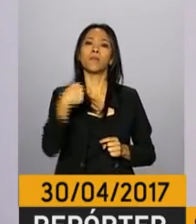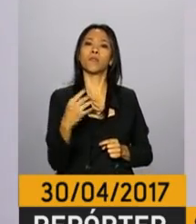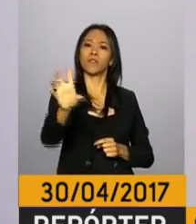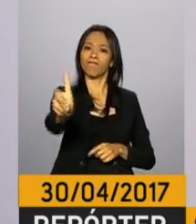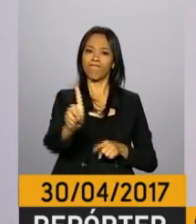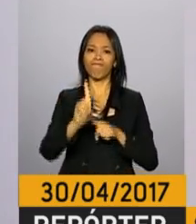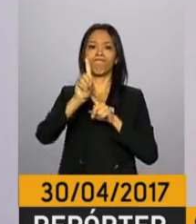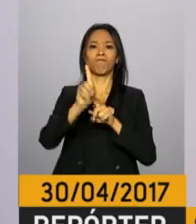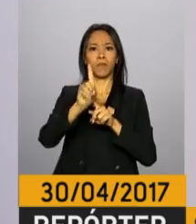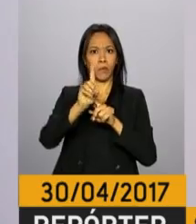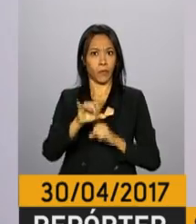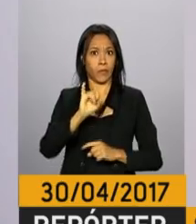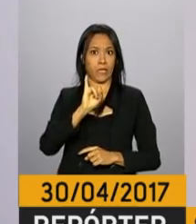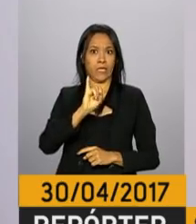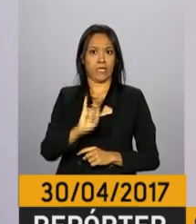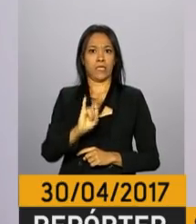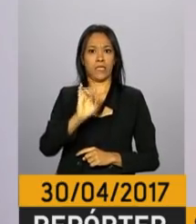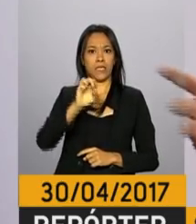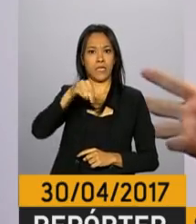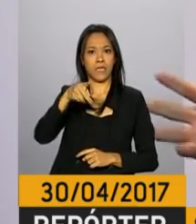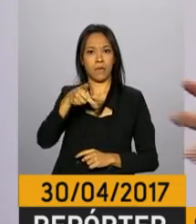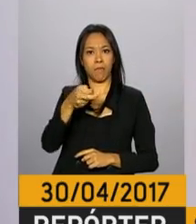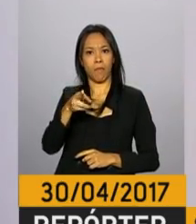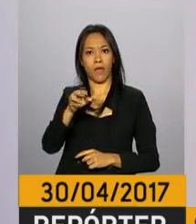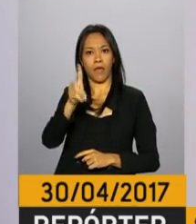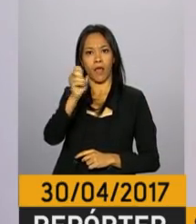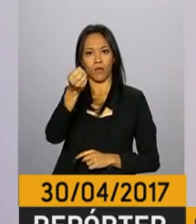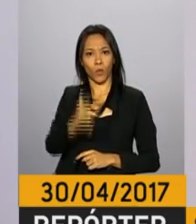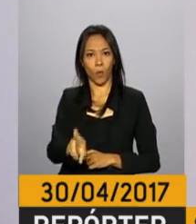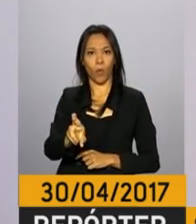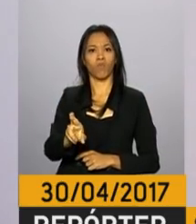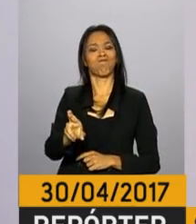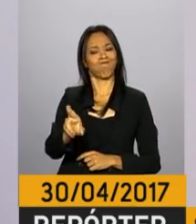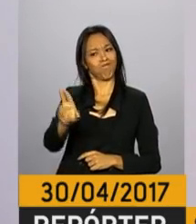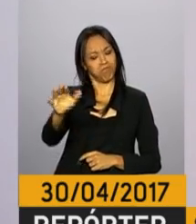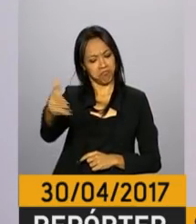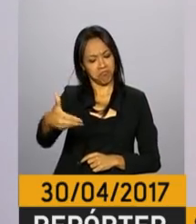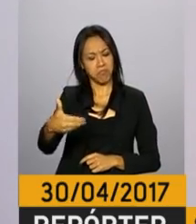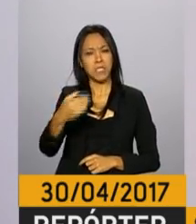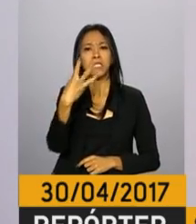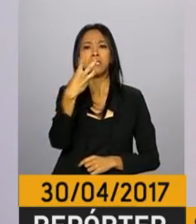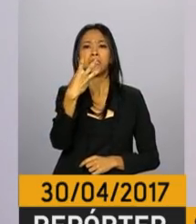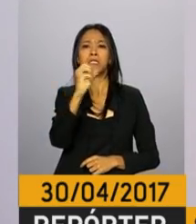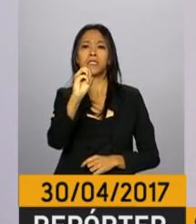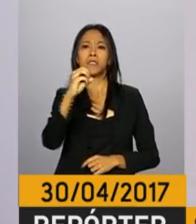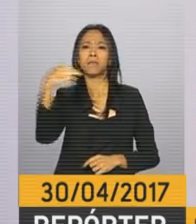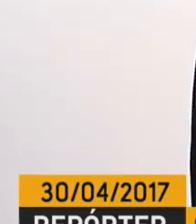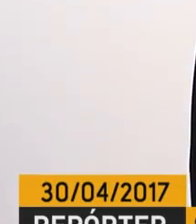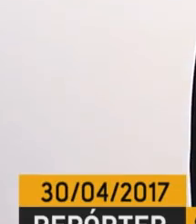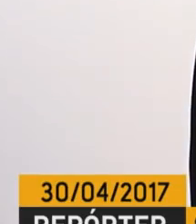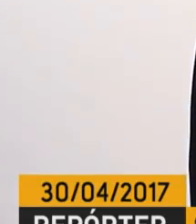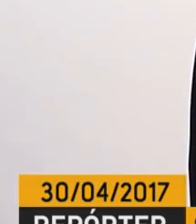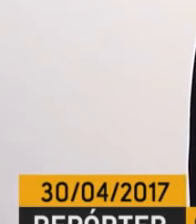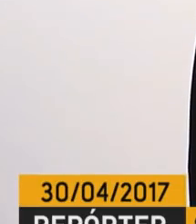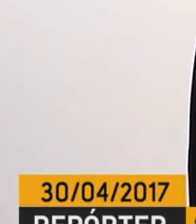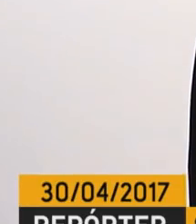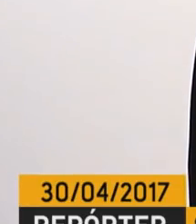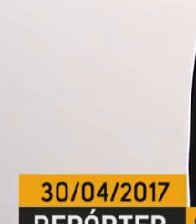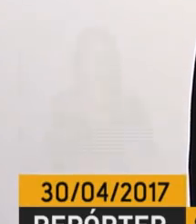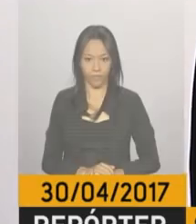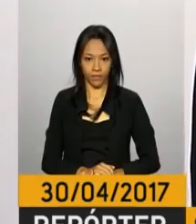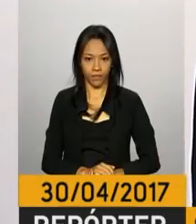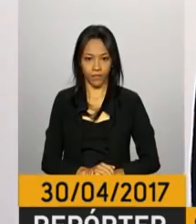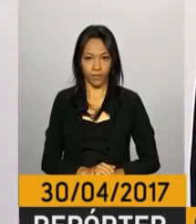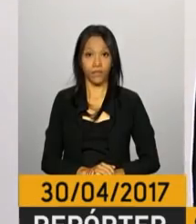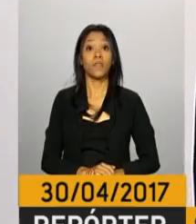pelo imperador que delicadamente me concedeu meia hora de audiência. Assim como